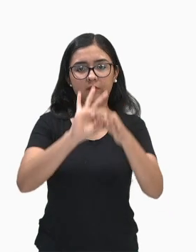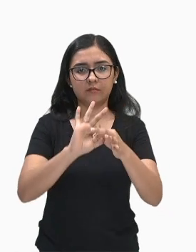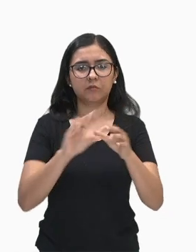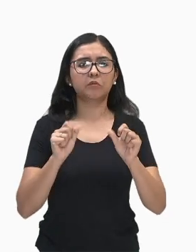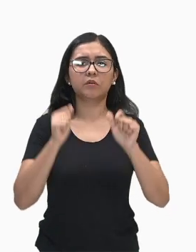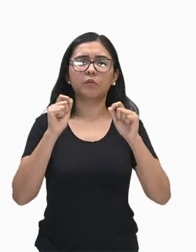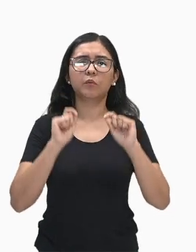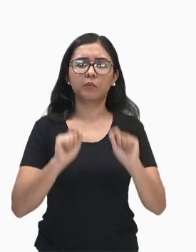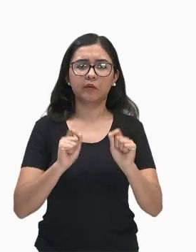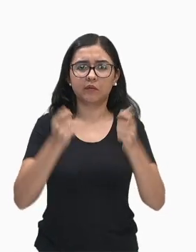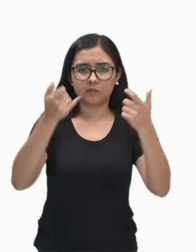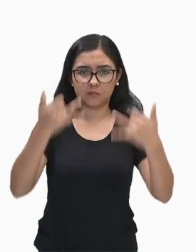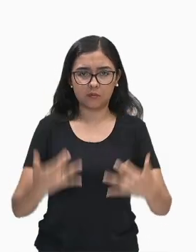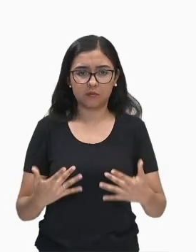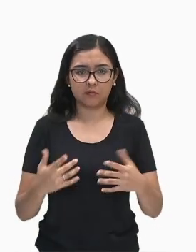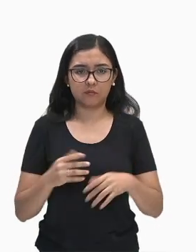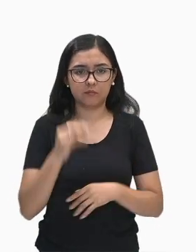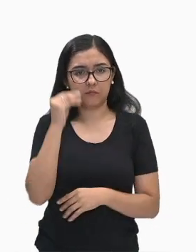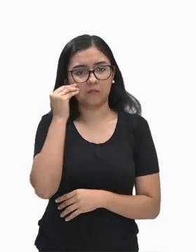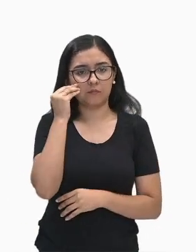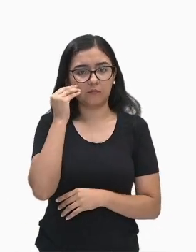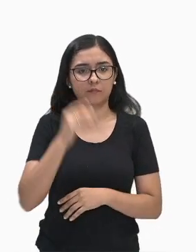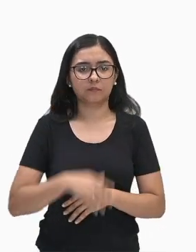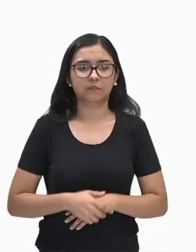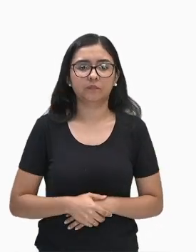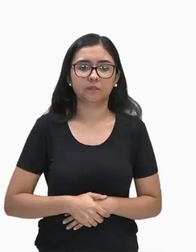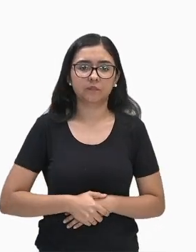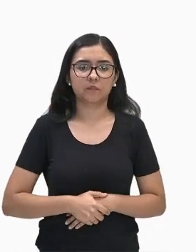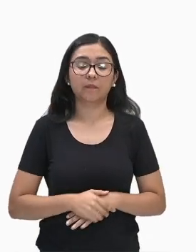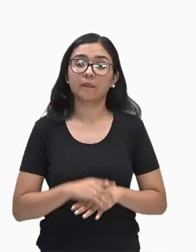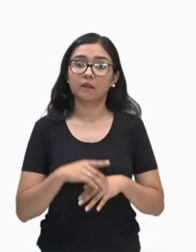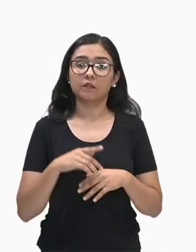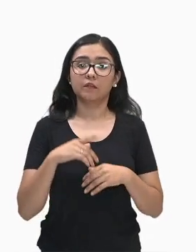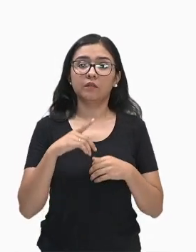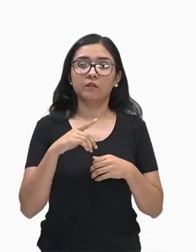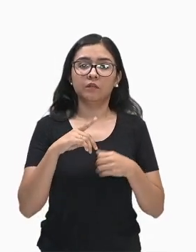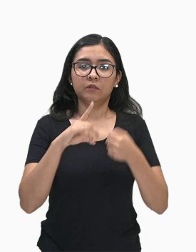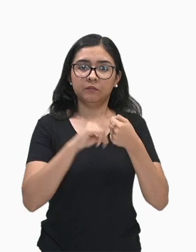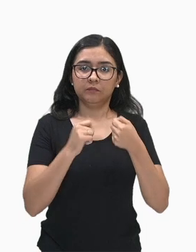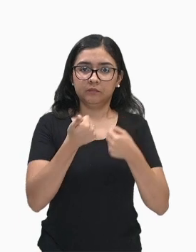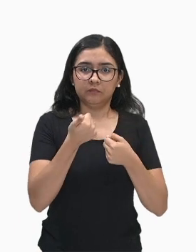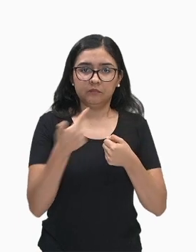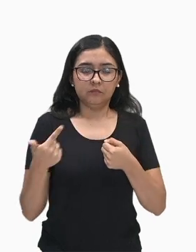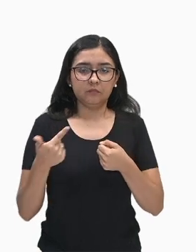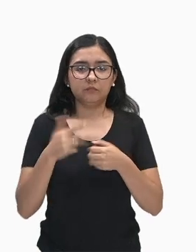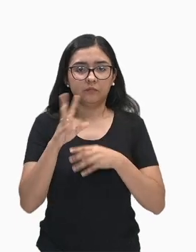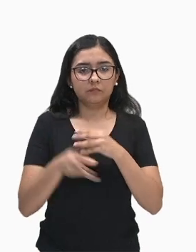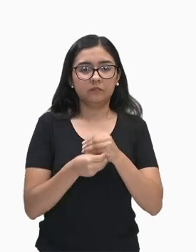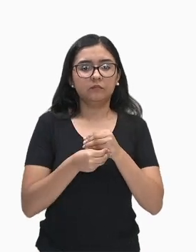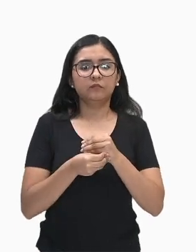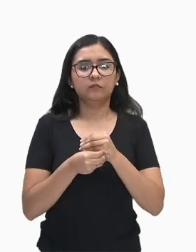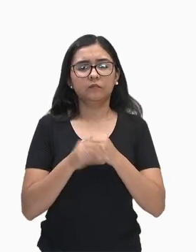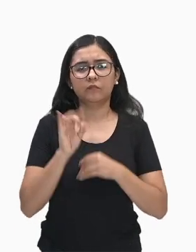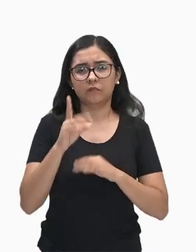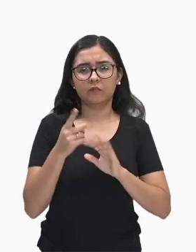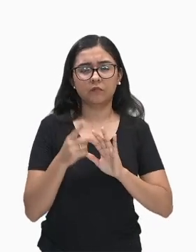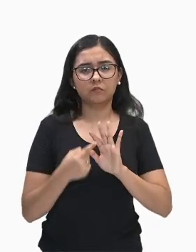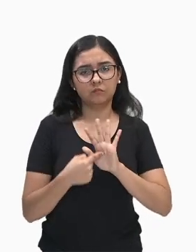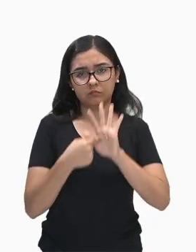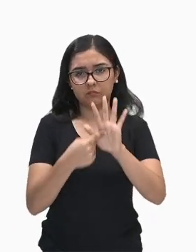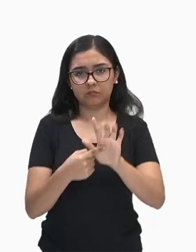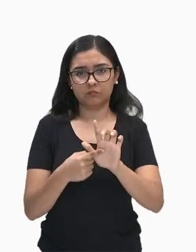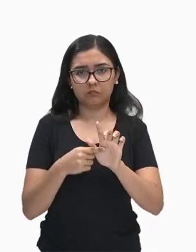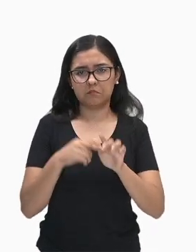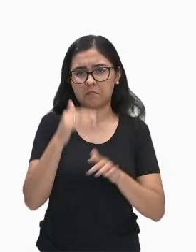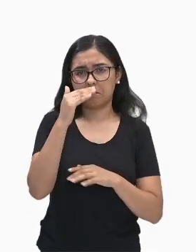tratado? Vamos lá? Dos 12 artigos que formavam esse tratado, vamos destacar apenas os 2 que